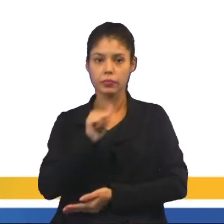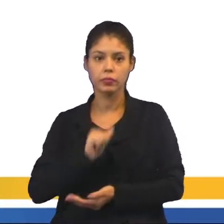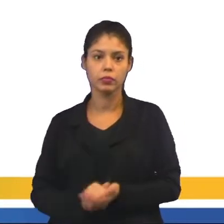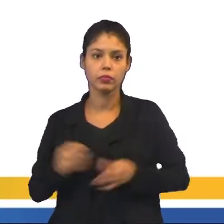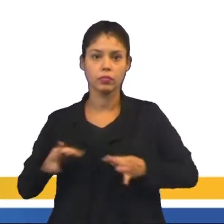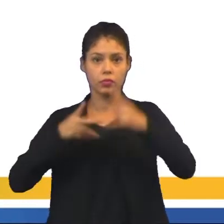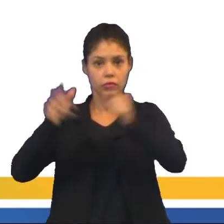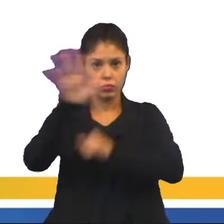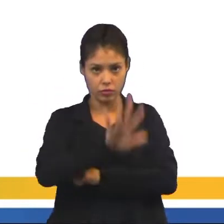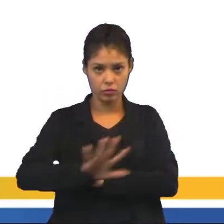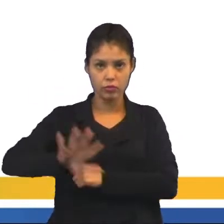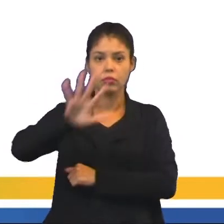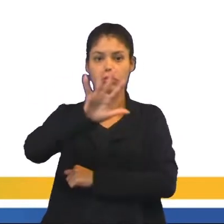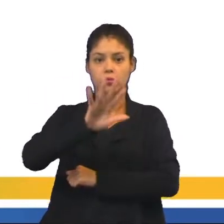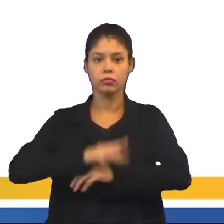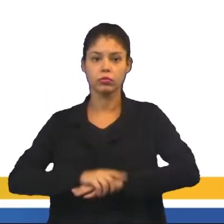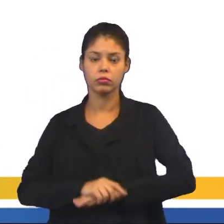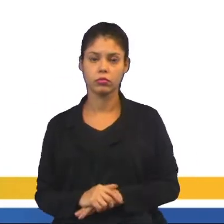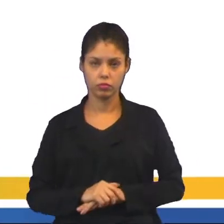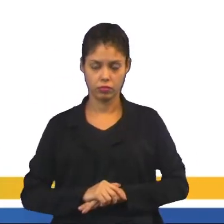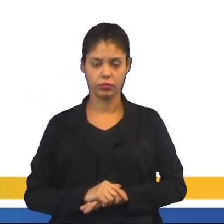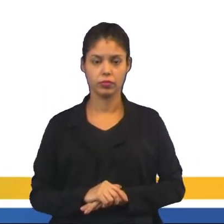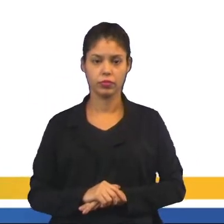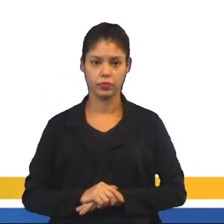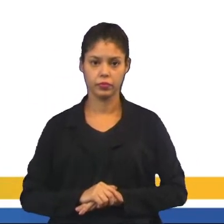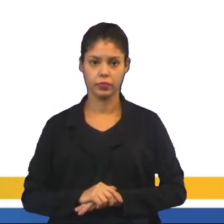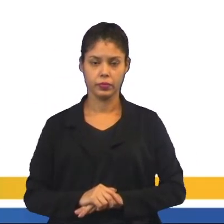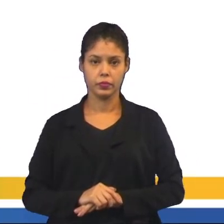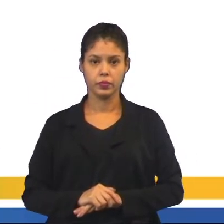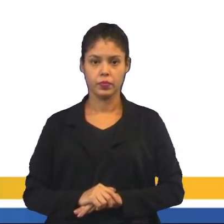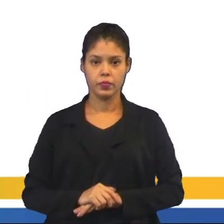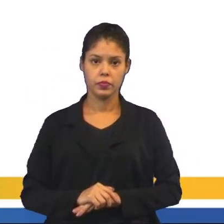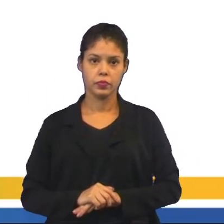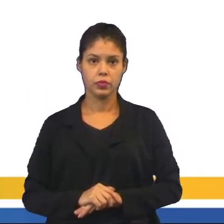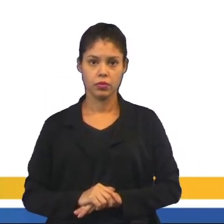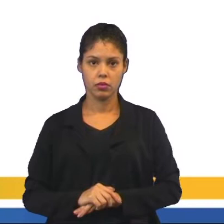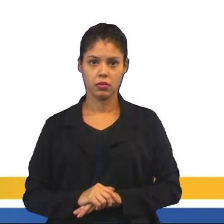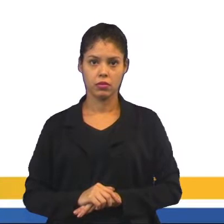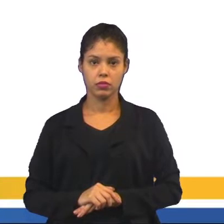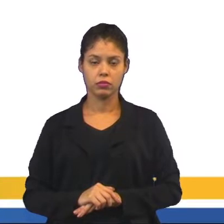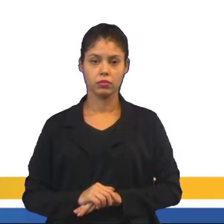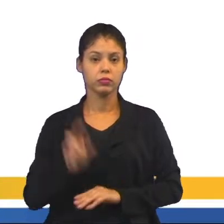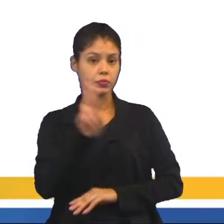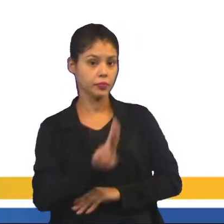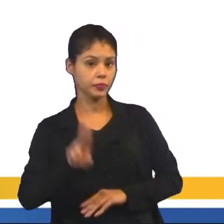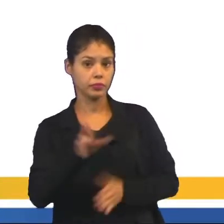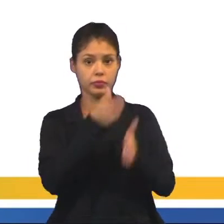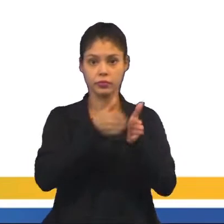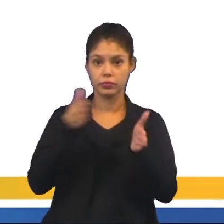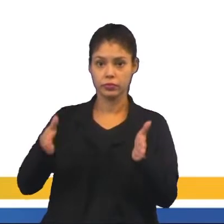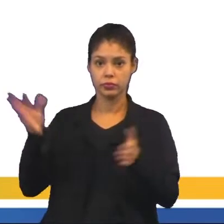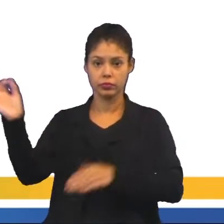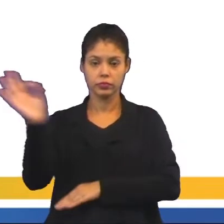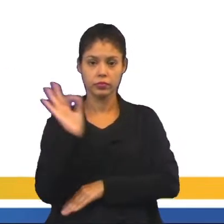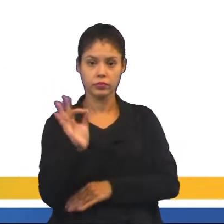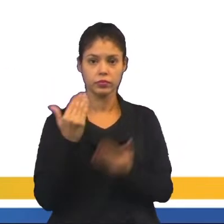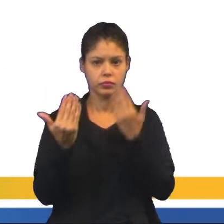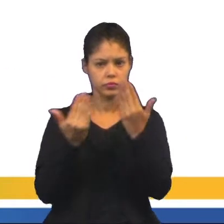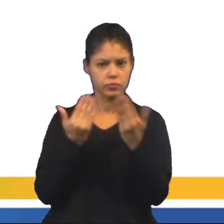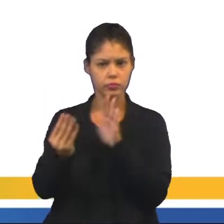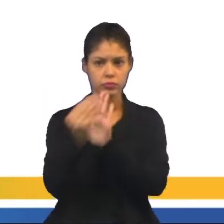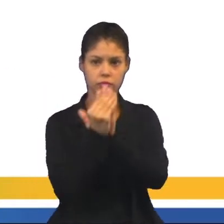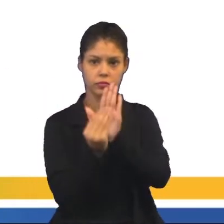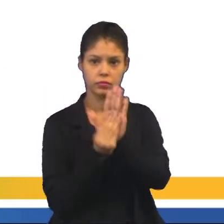resposta apareceu em uma relação ao todo, tá? Utilizamos a frequência relativa